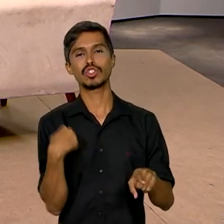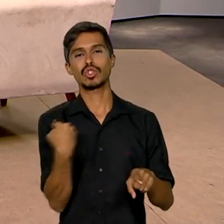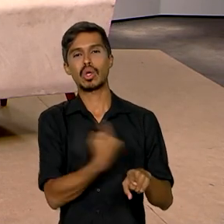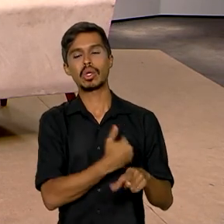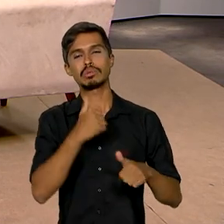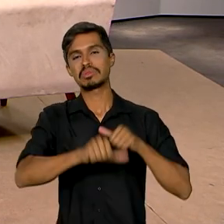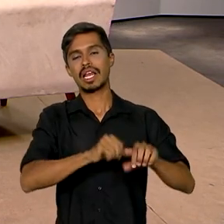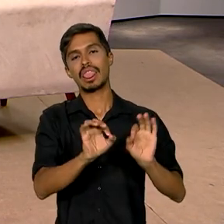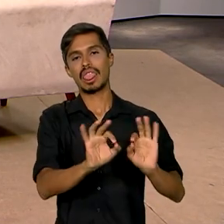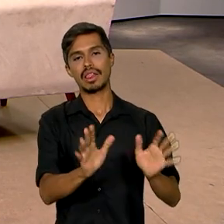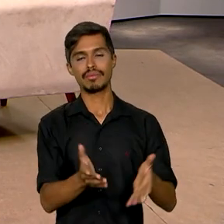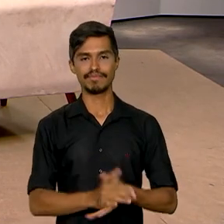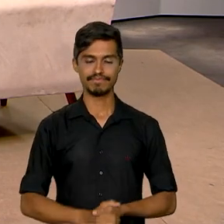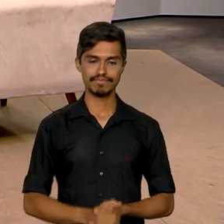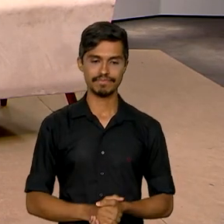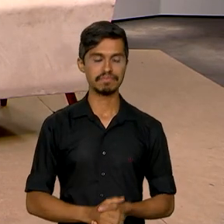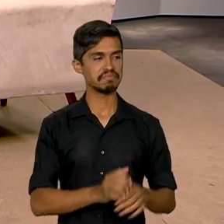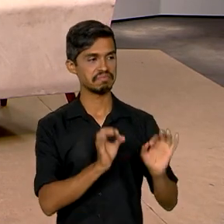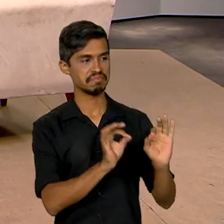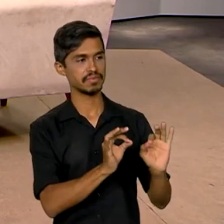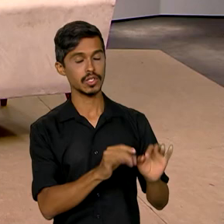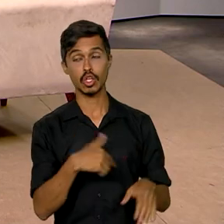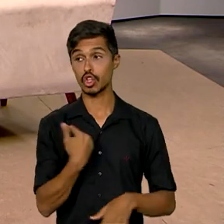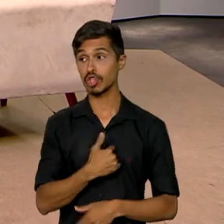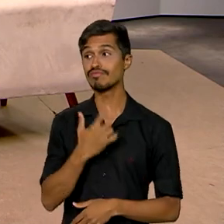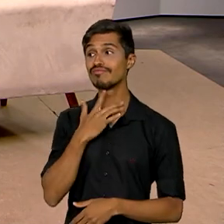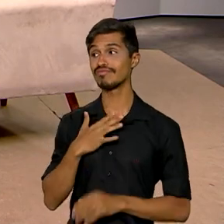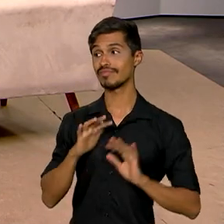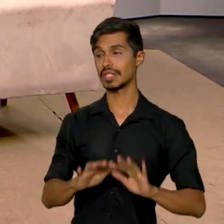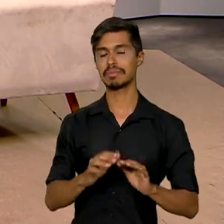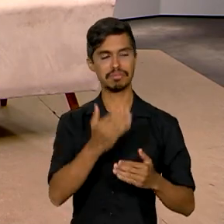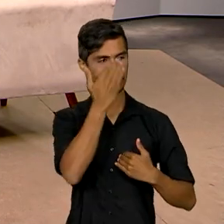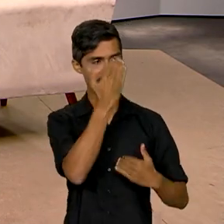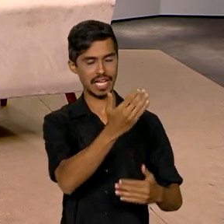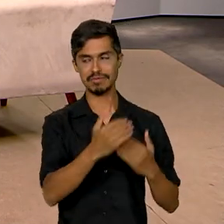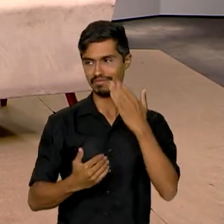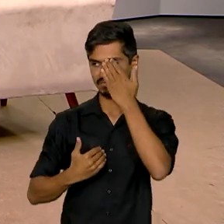qualquer mudança. É isso mesmo. Essa é a nossa disposição. Obrigado. Eu que agradeço.